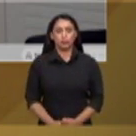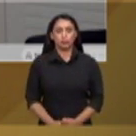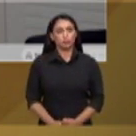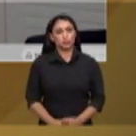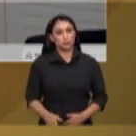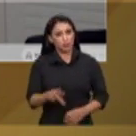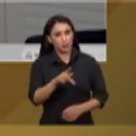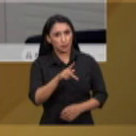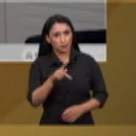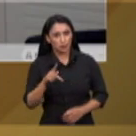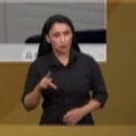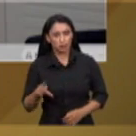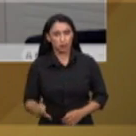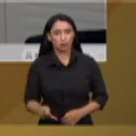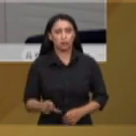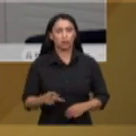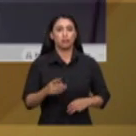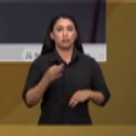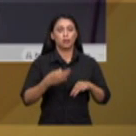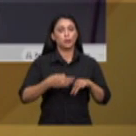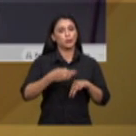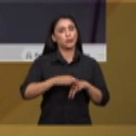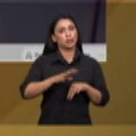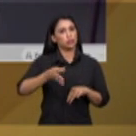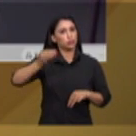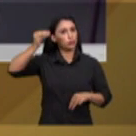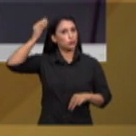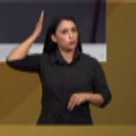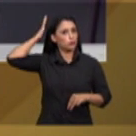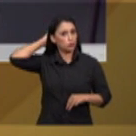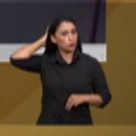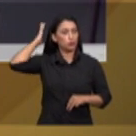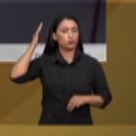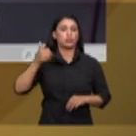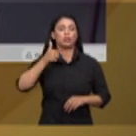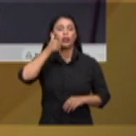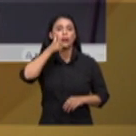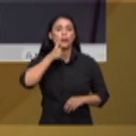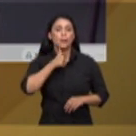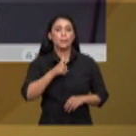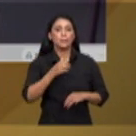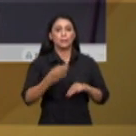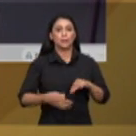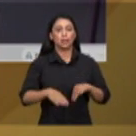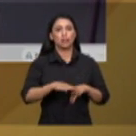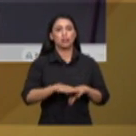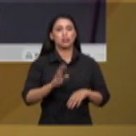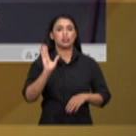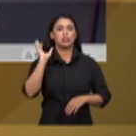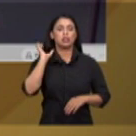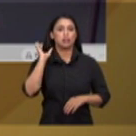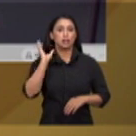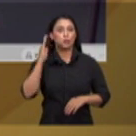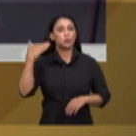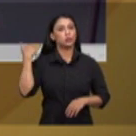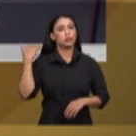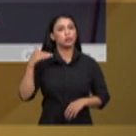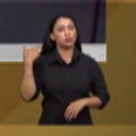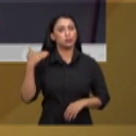Excelentíssimo senhor presidente, ministro Luiz Fux, excelentíssimas senhoras ministras, Carmen Lúcia e Rosa